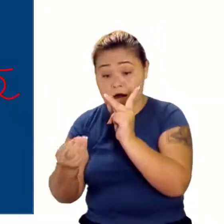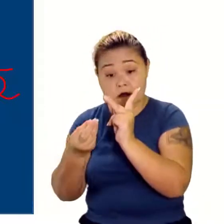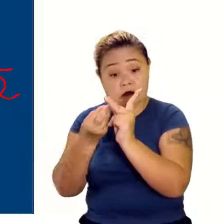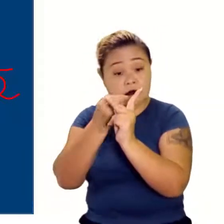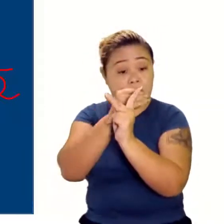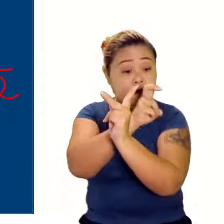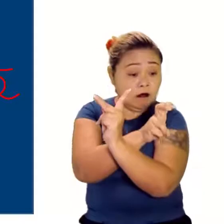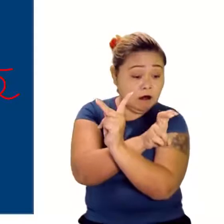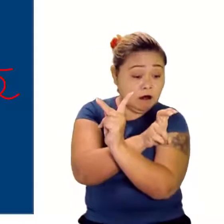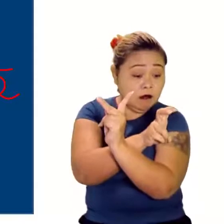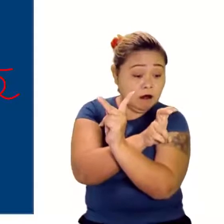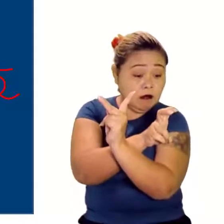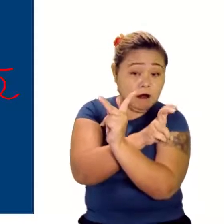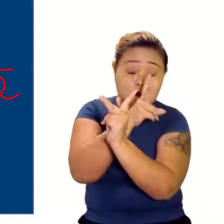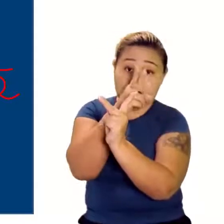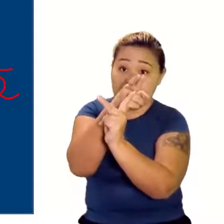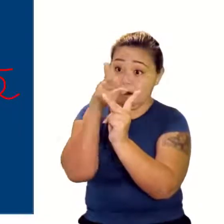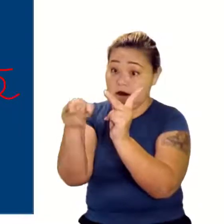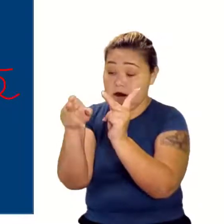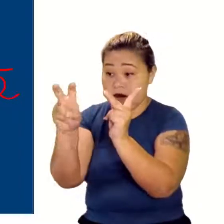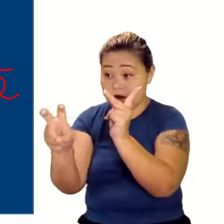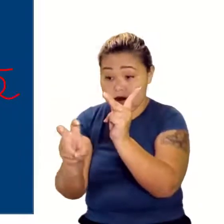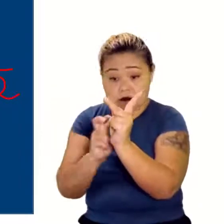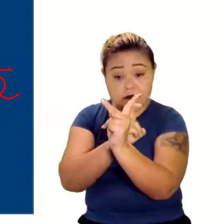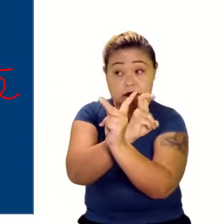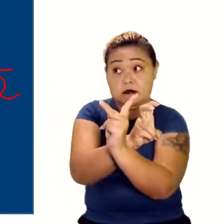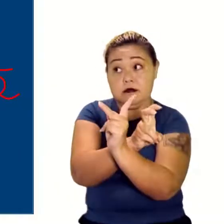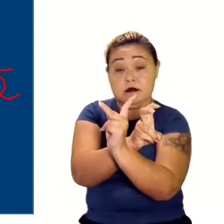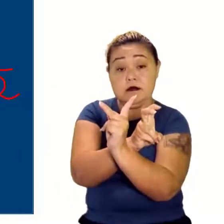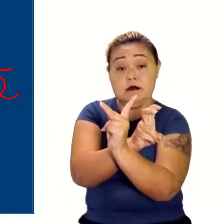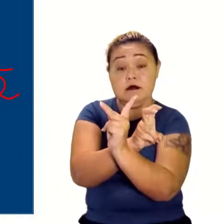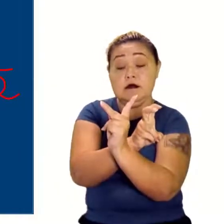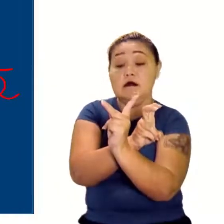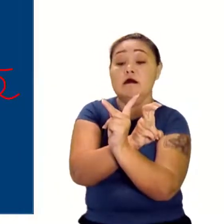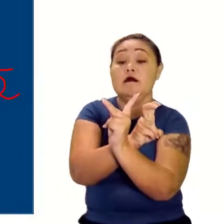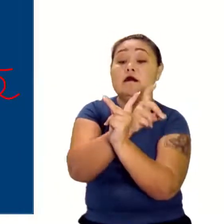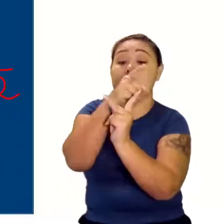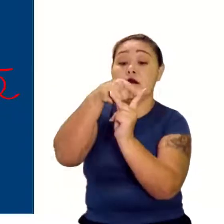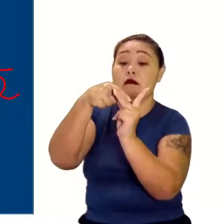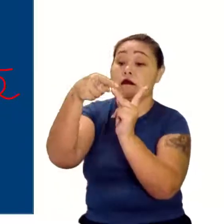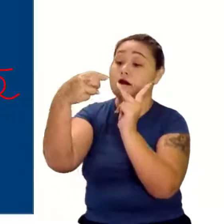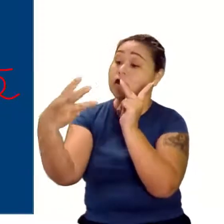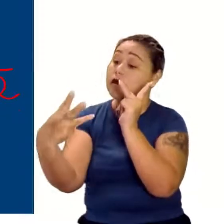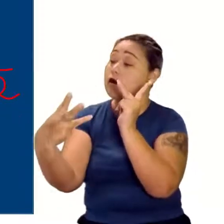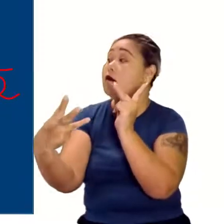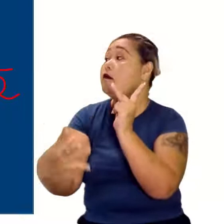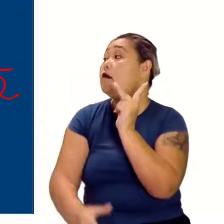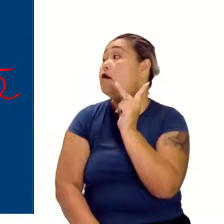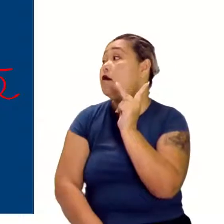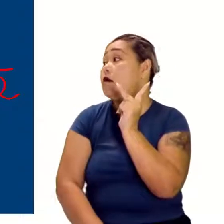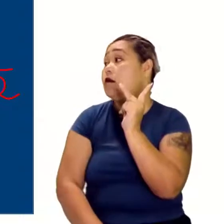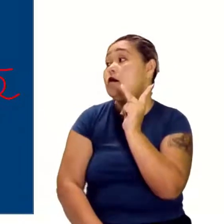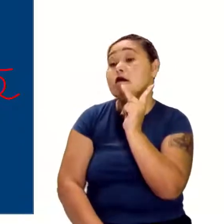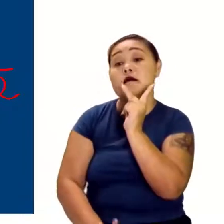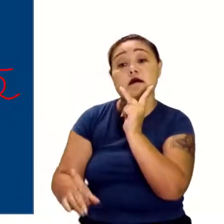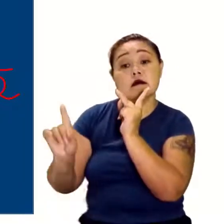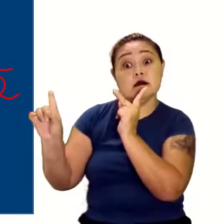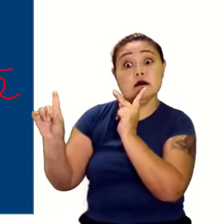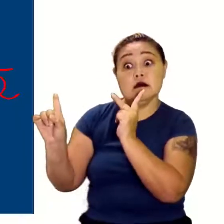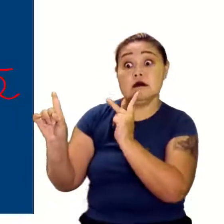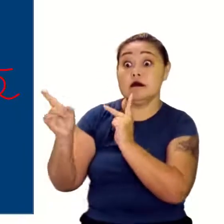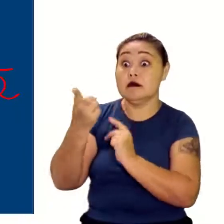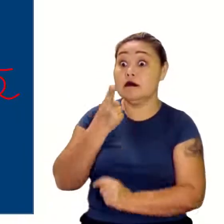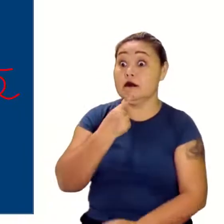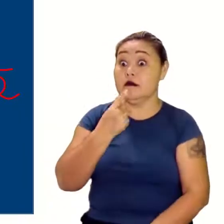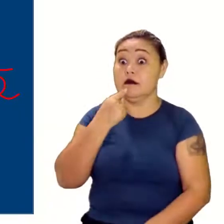da raiz, né? Ó, corta, 5 raiz de 3. Beleza. Esse vermelho fica